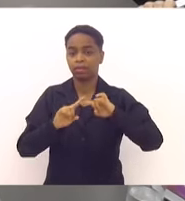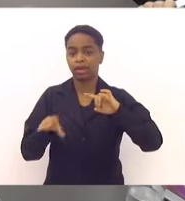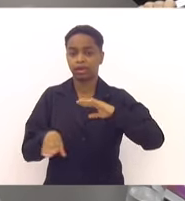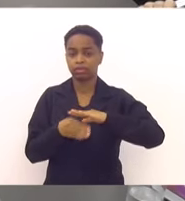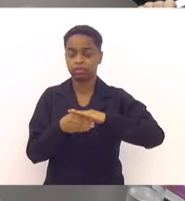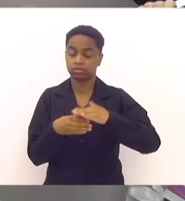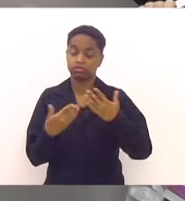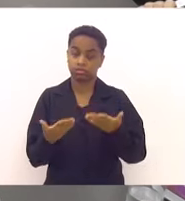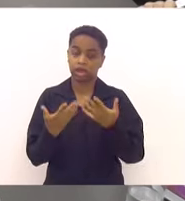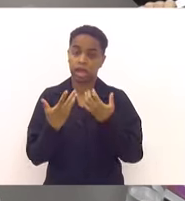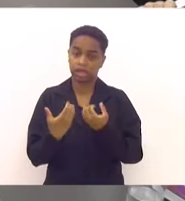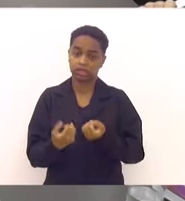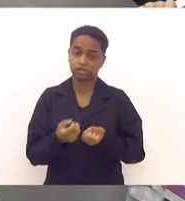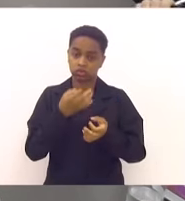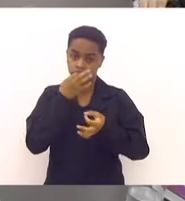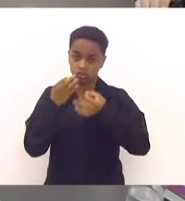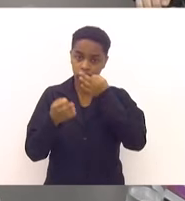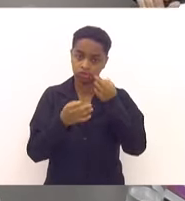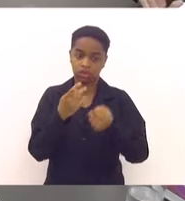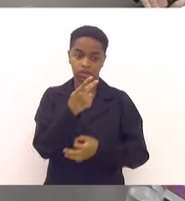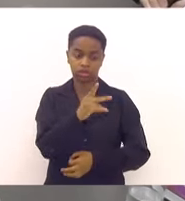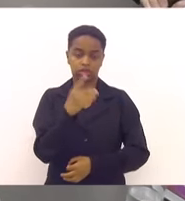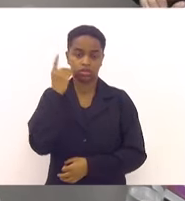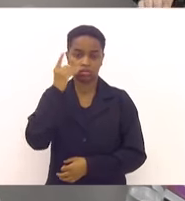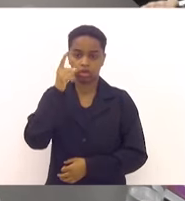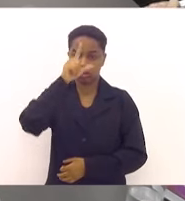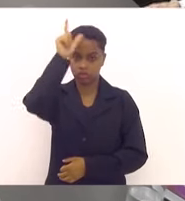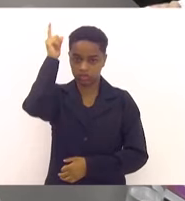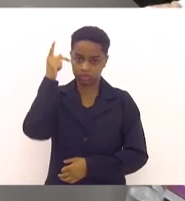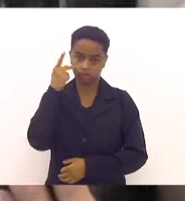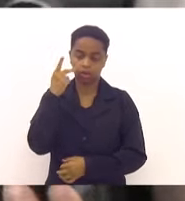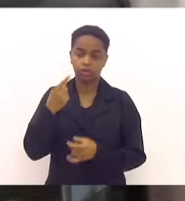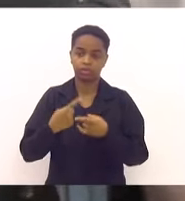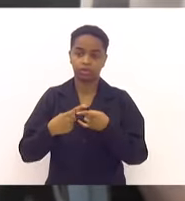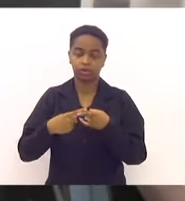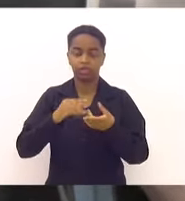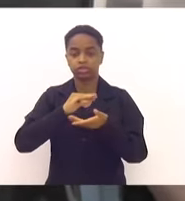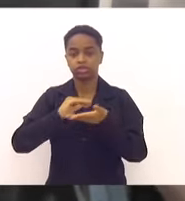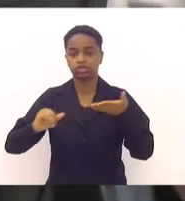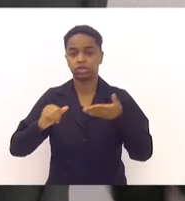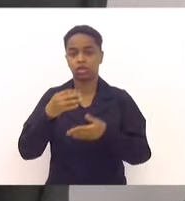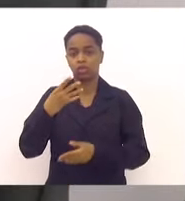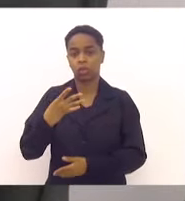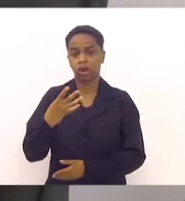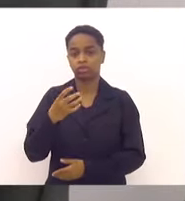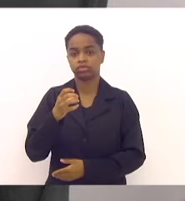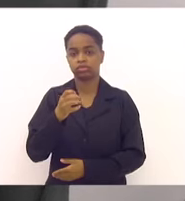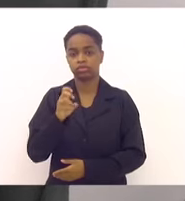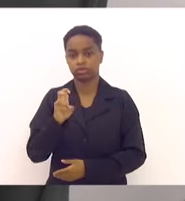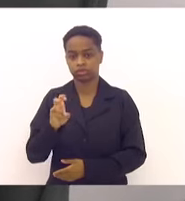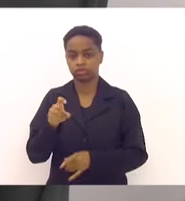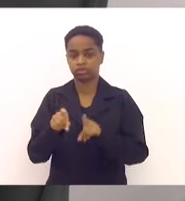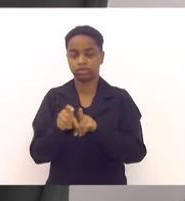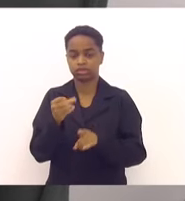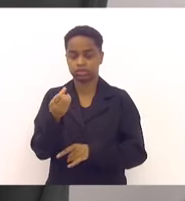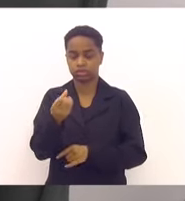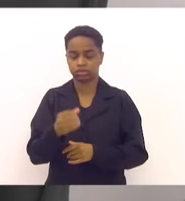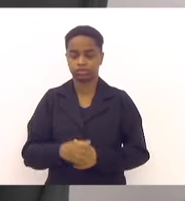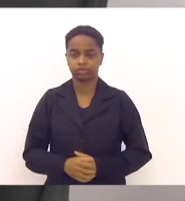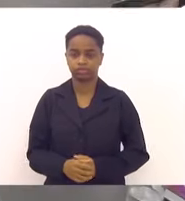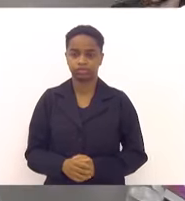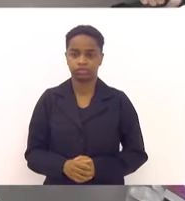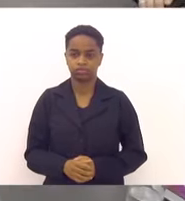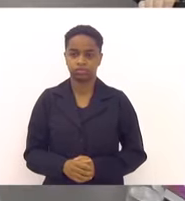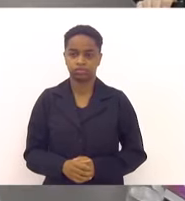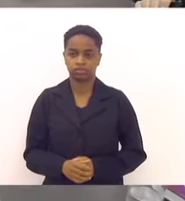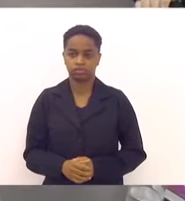aceitando as sugestões aqui do deputado Luiz Paulo, que é justamente 4, a supressão 5. Do 4, 5 e 6. Exatamente.